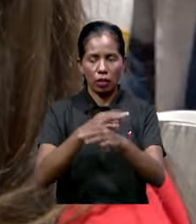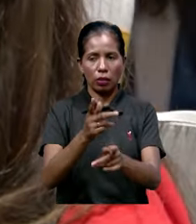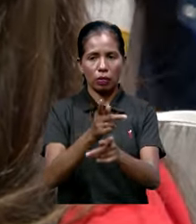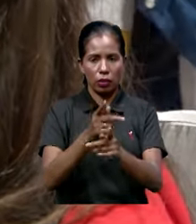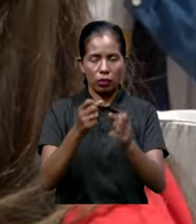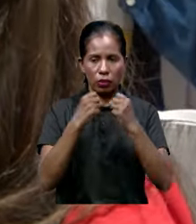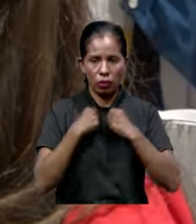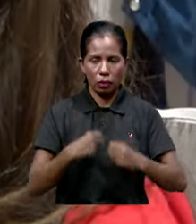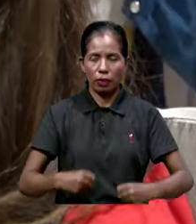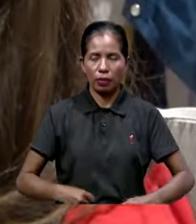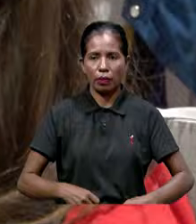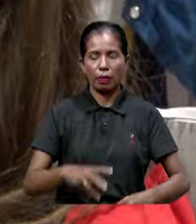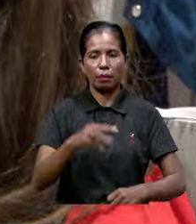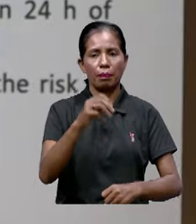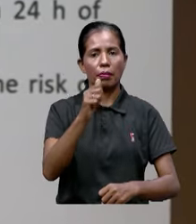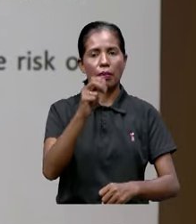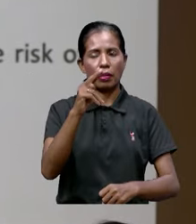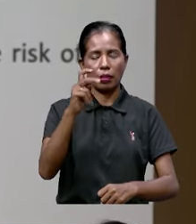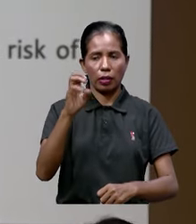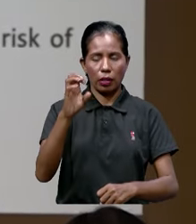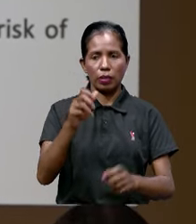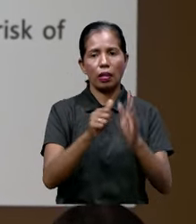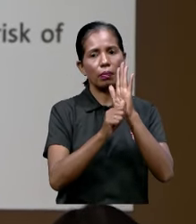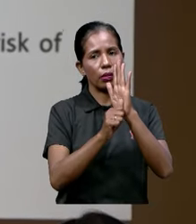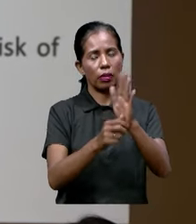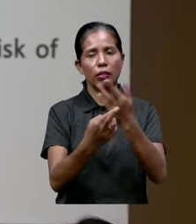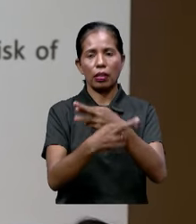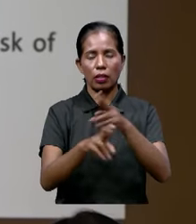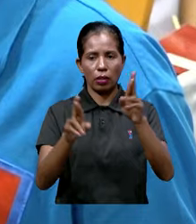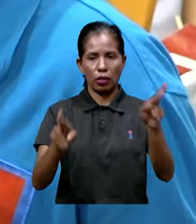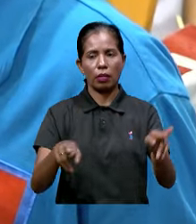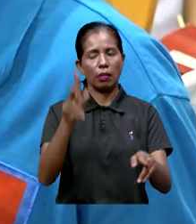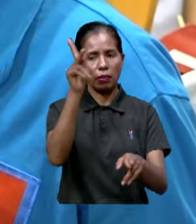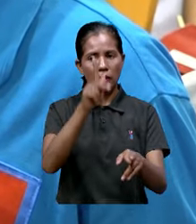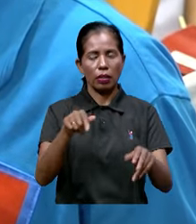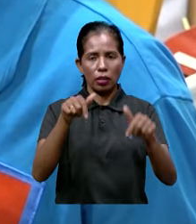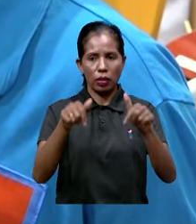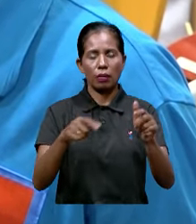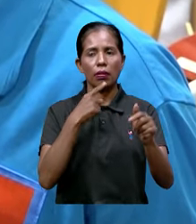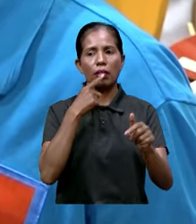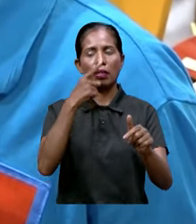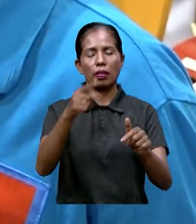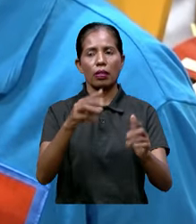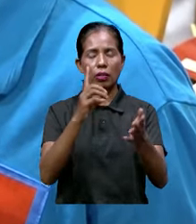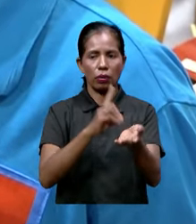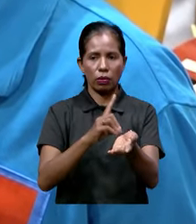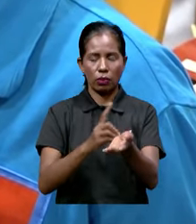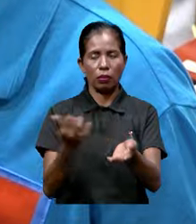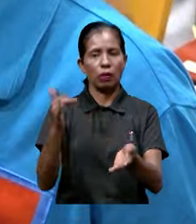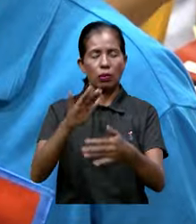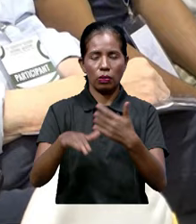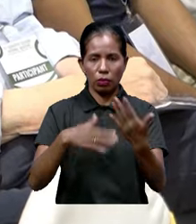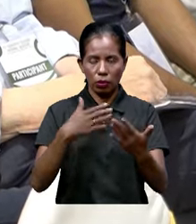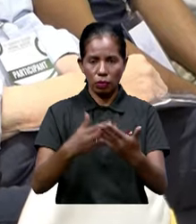saúde. Mateus Pinheiro Hateten, Lihu se apresenta resultado pesquisa e dané, bele encoraja médico Sira, no mos bele